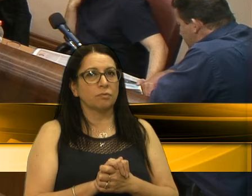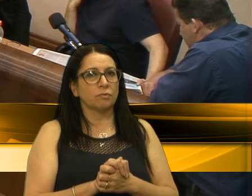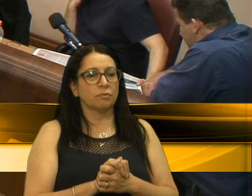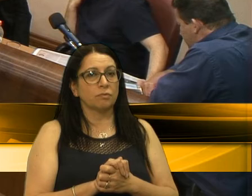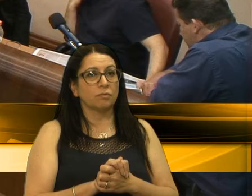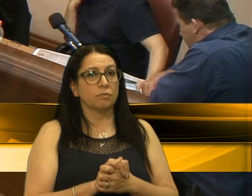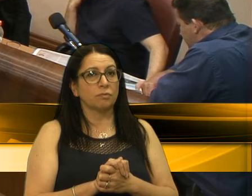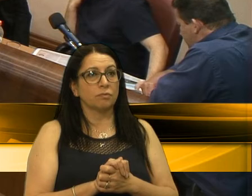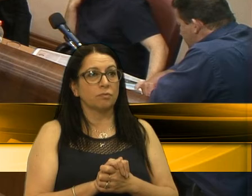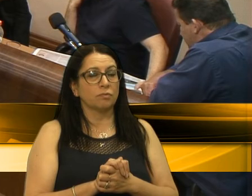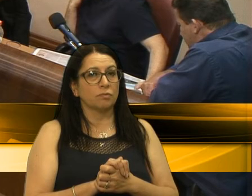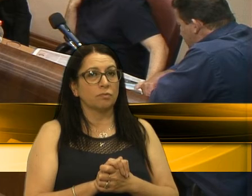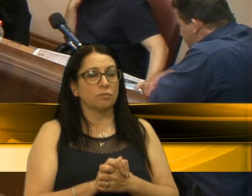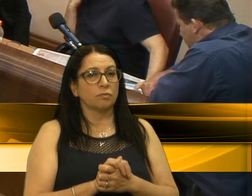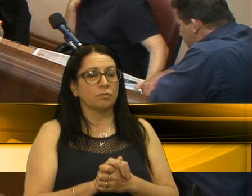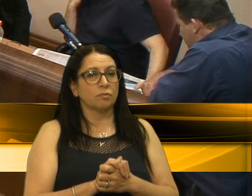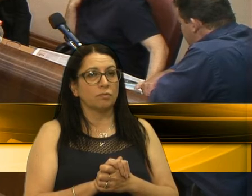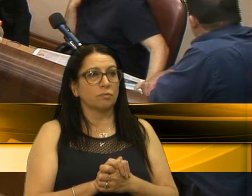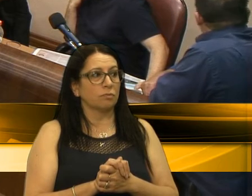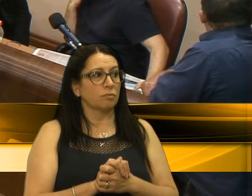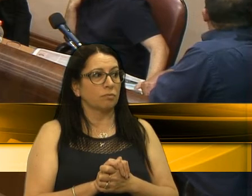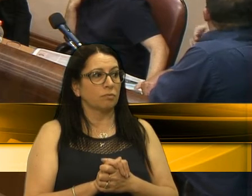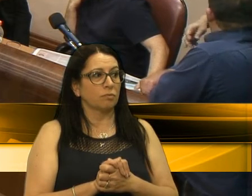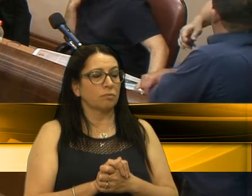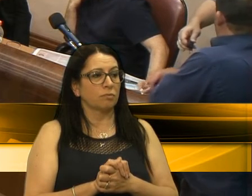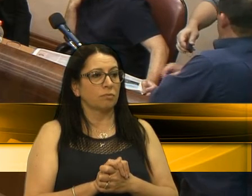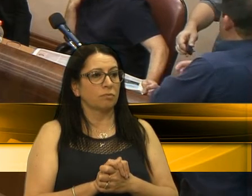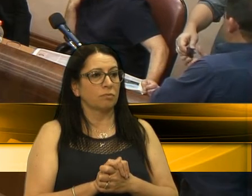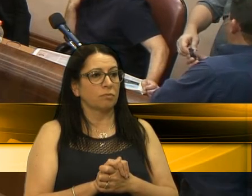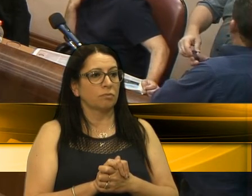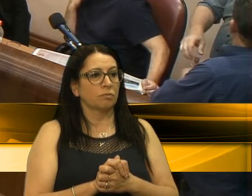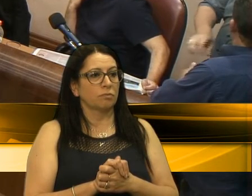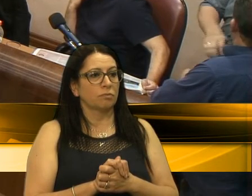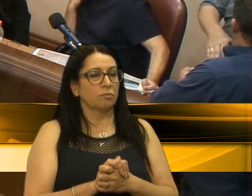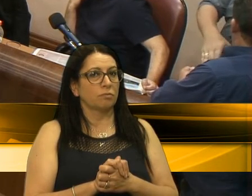Continuando a leitura, página 1210.